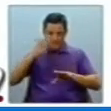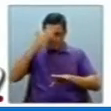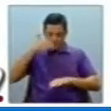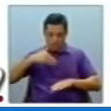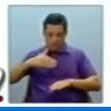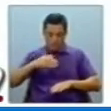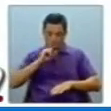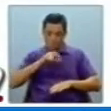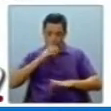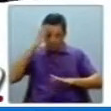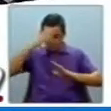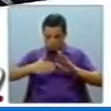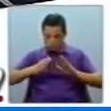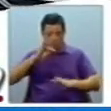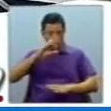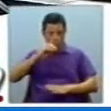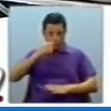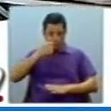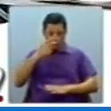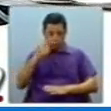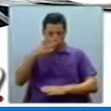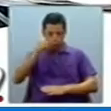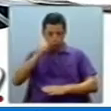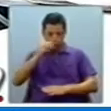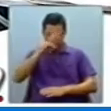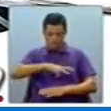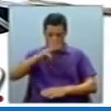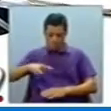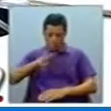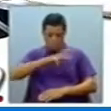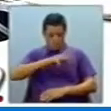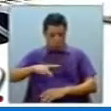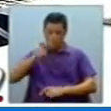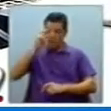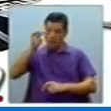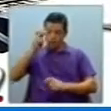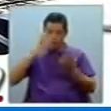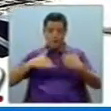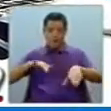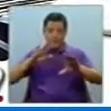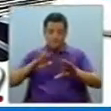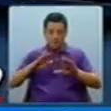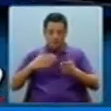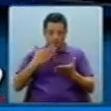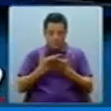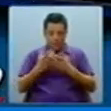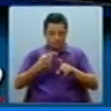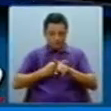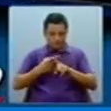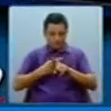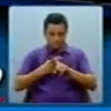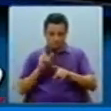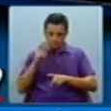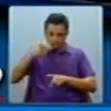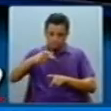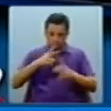pode acontecer. É que Phobos pode continuar com esta forma durante milhões e milhões de anos, mas dá-nos mais incentivos para irmos lá, irmos